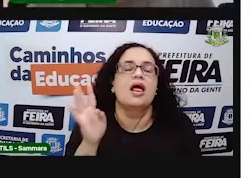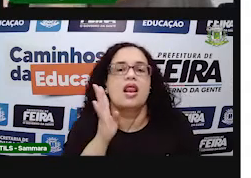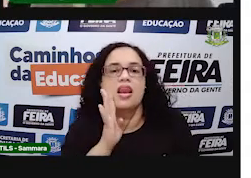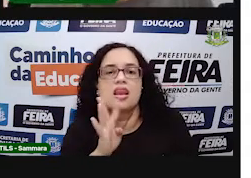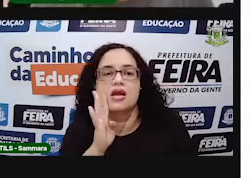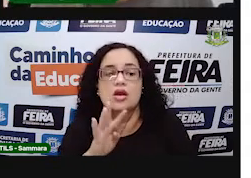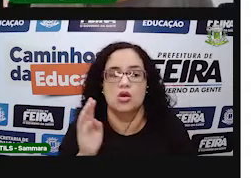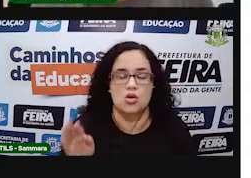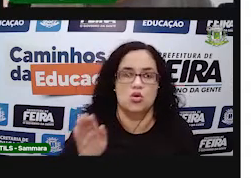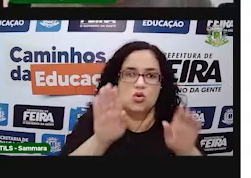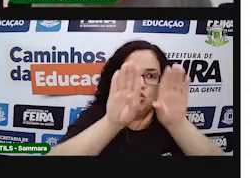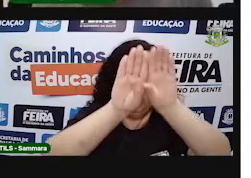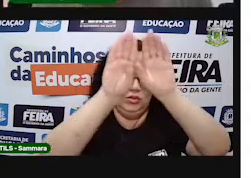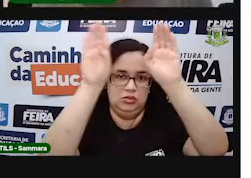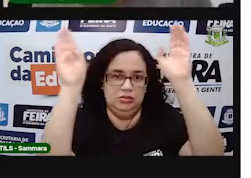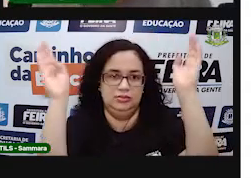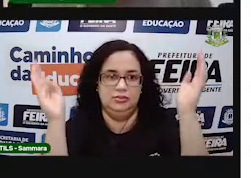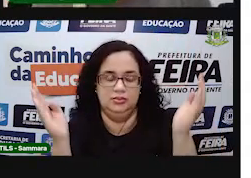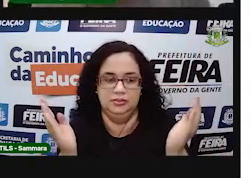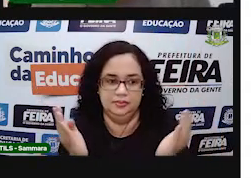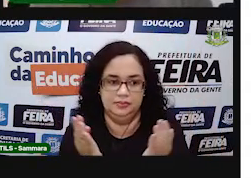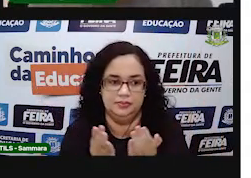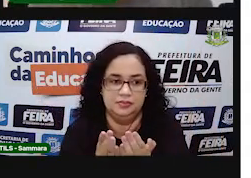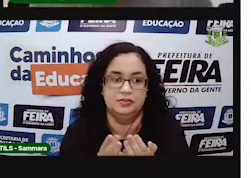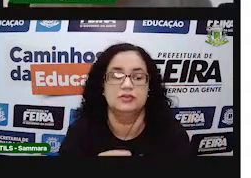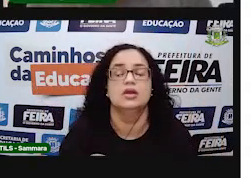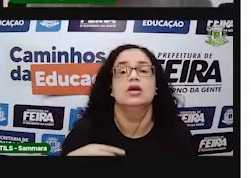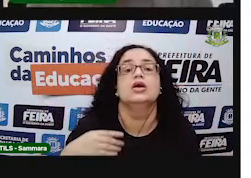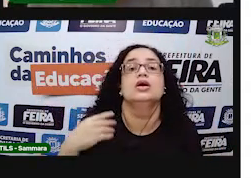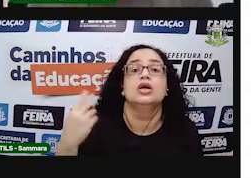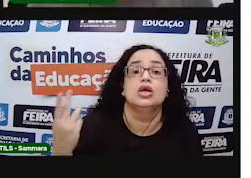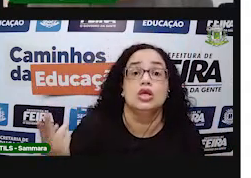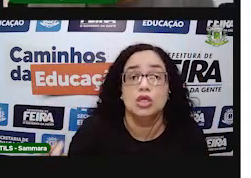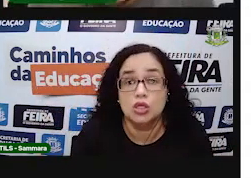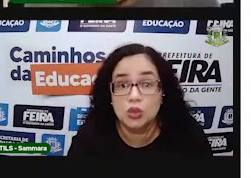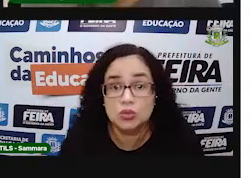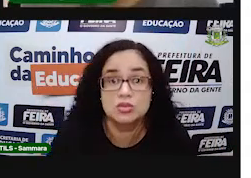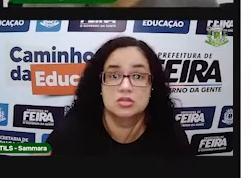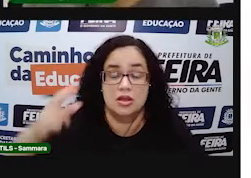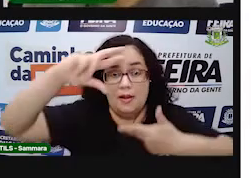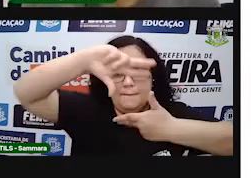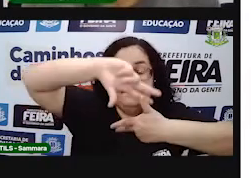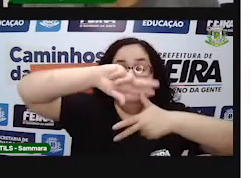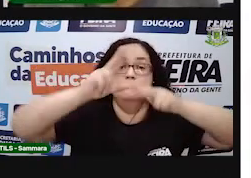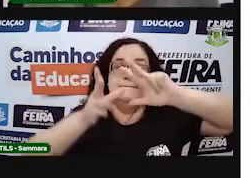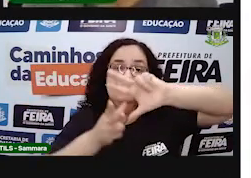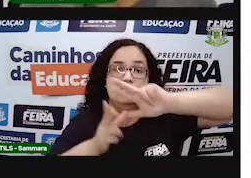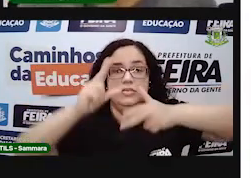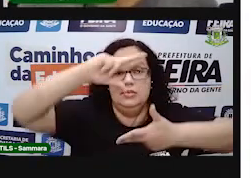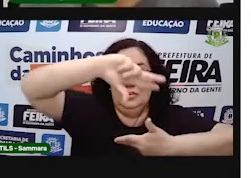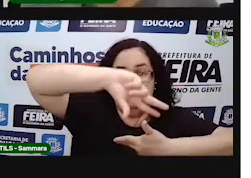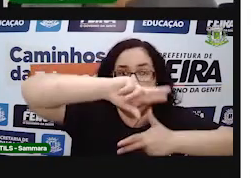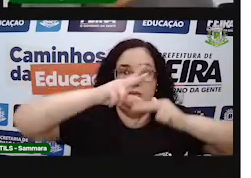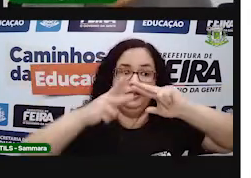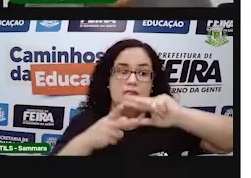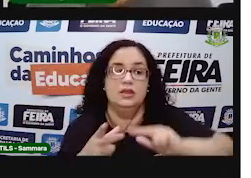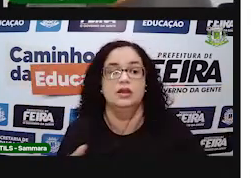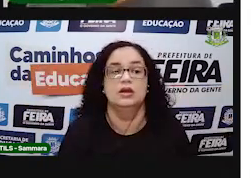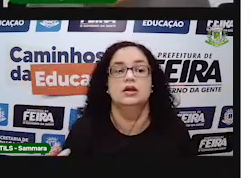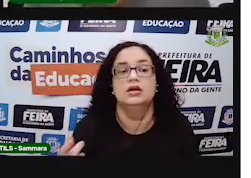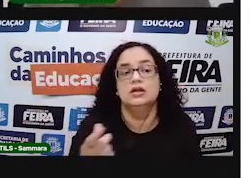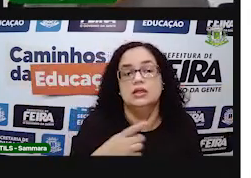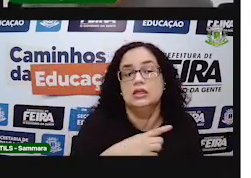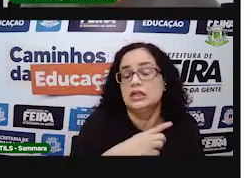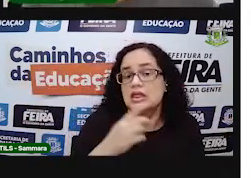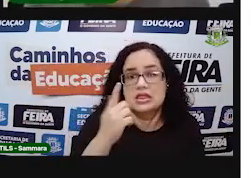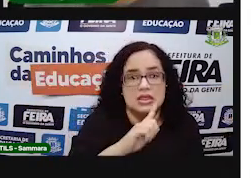professor. Beleza. Corpos redondos, bacana. E os poliedros, professor? Os poliedros